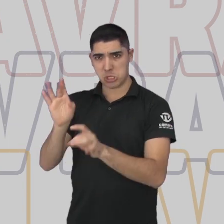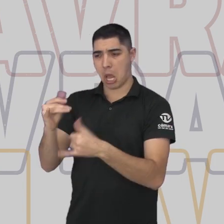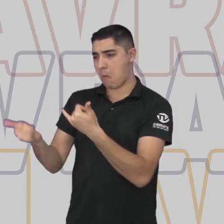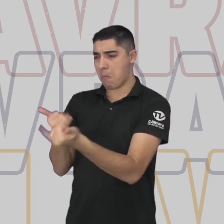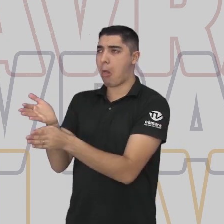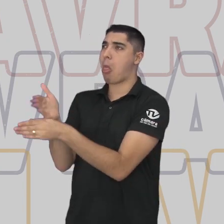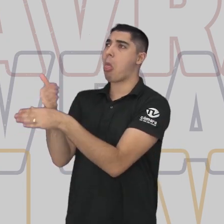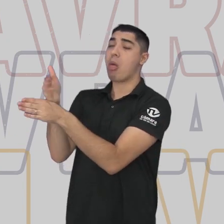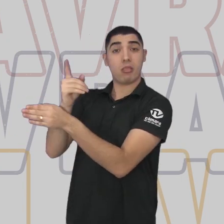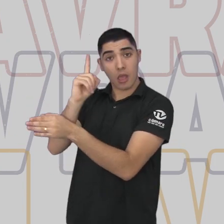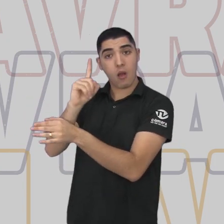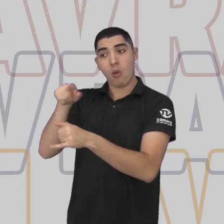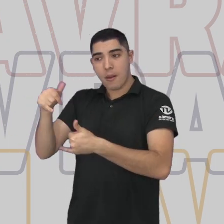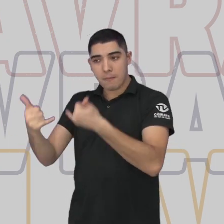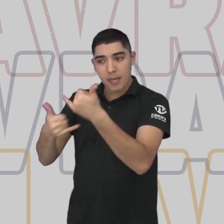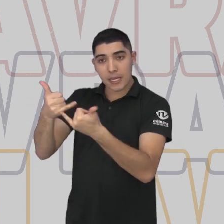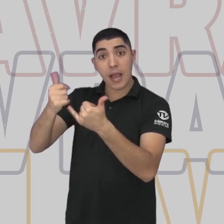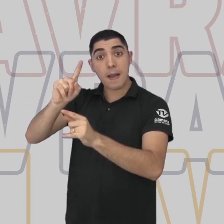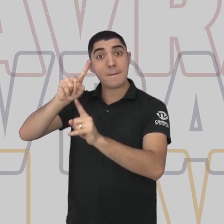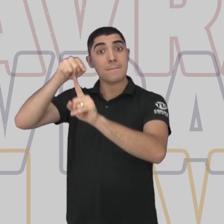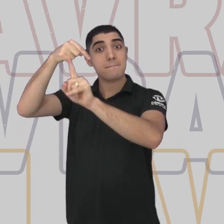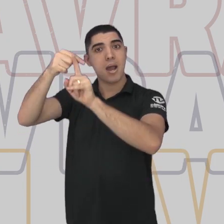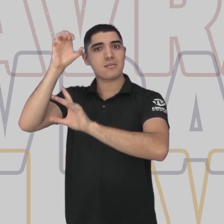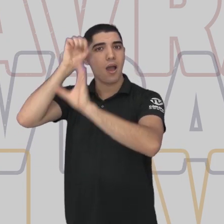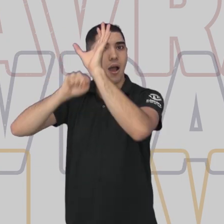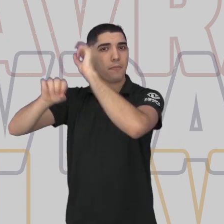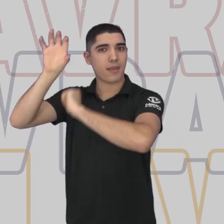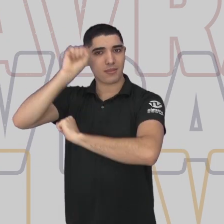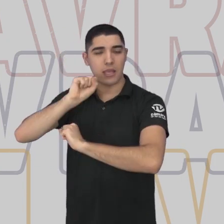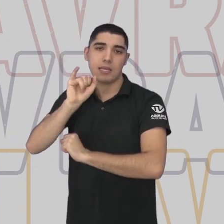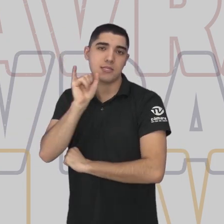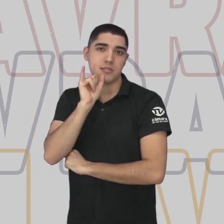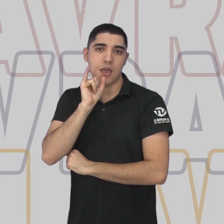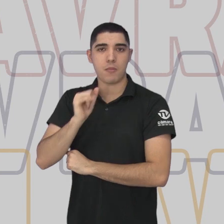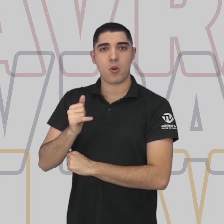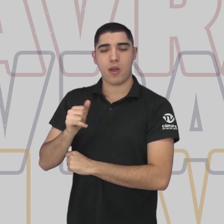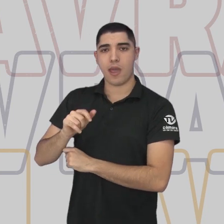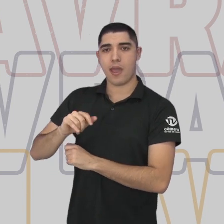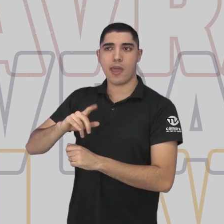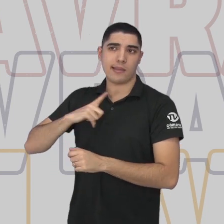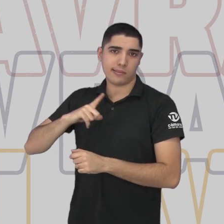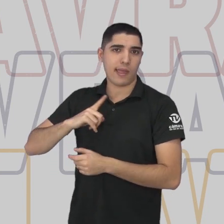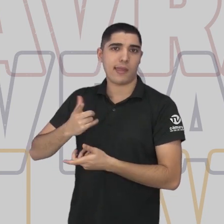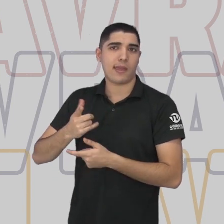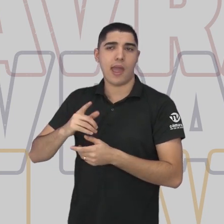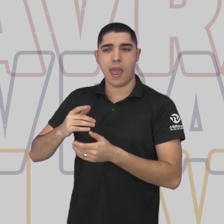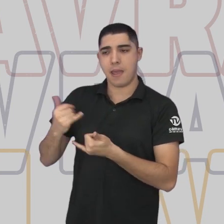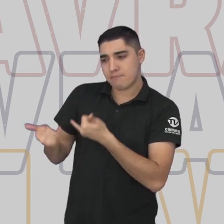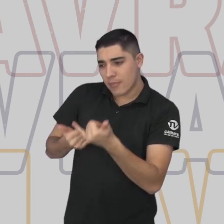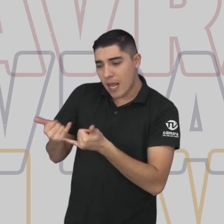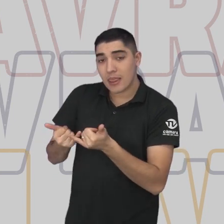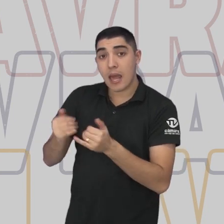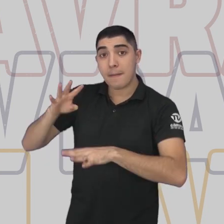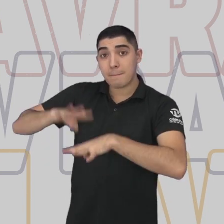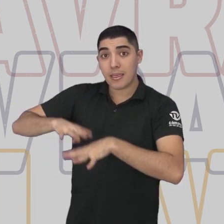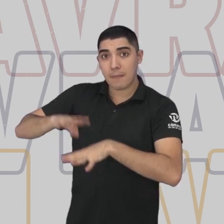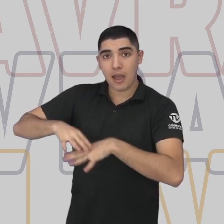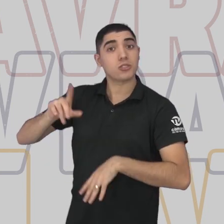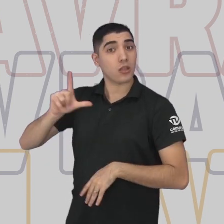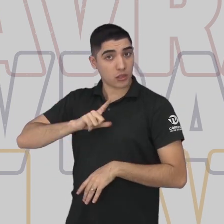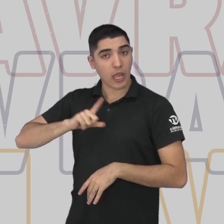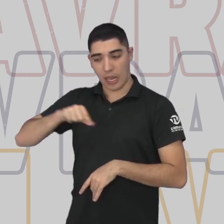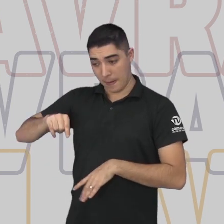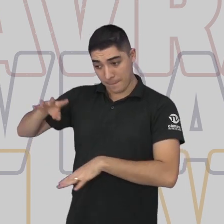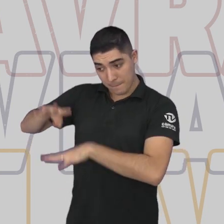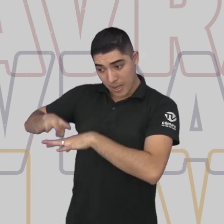distraída, porque ela está aprendendo alguma coisa, está ensinando. Então, por exemplo, o jogo, né, da matemática, por exemplo, a matemática tem